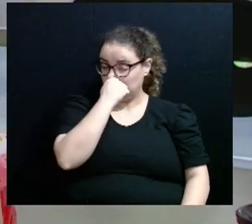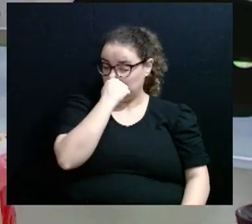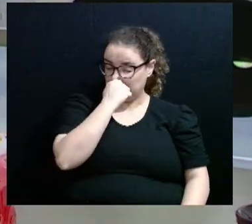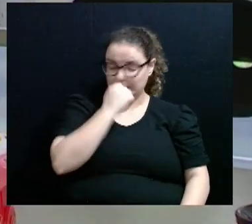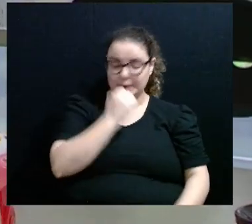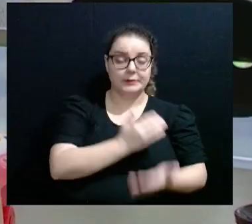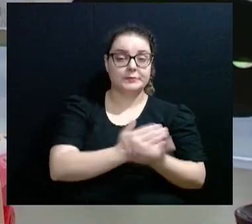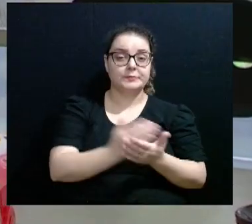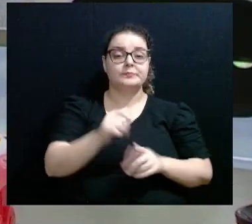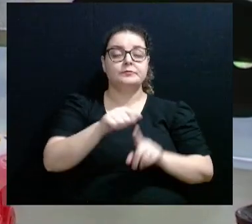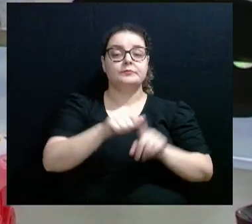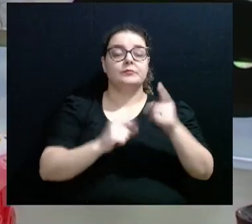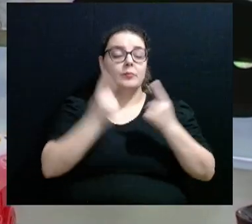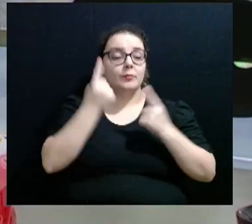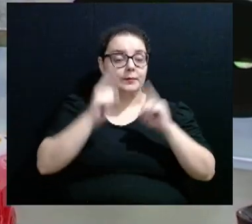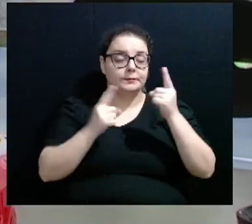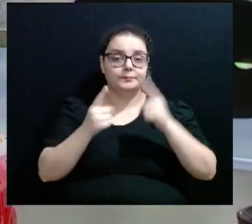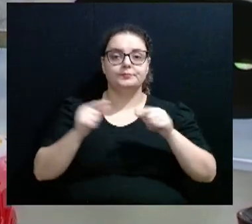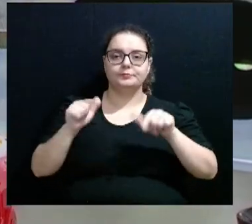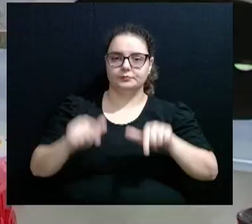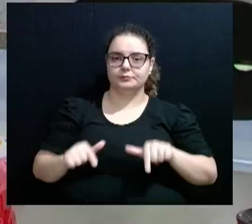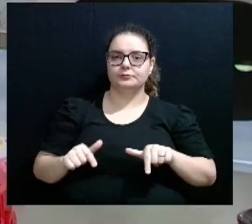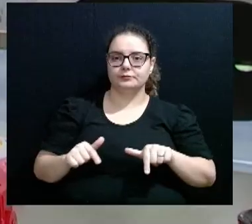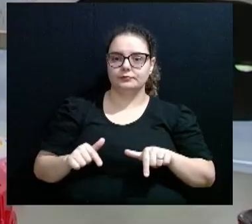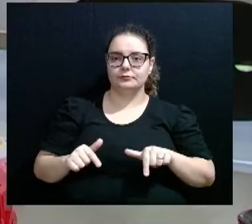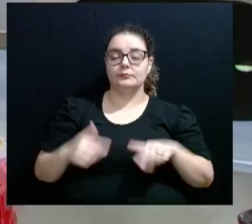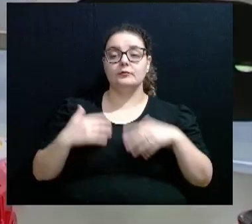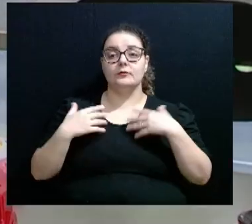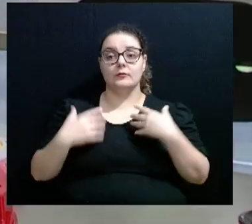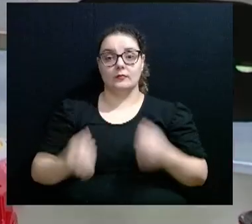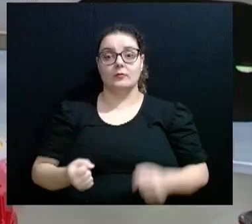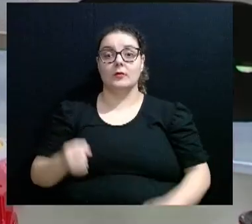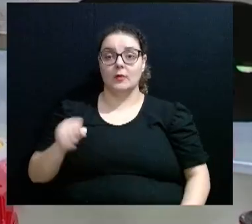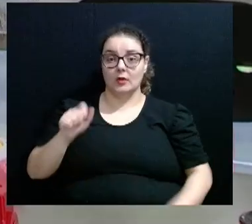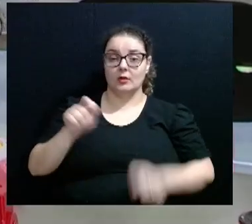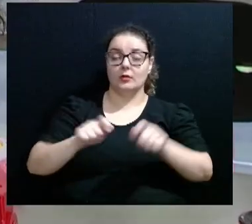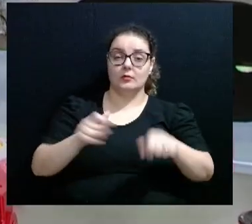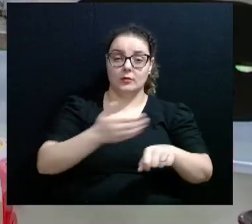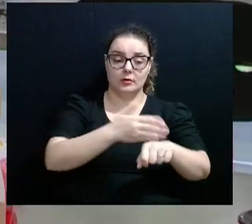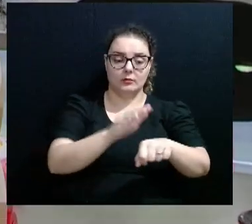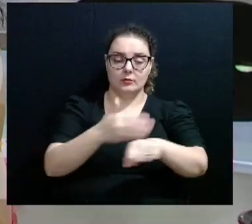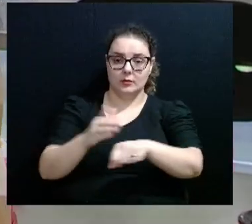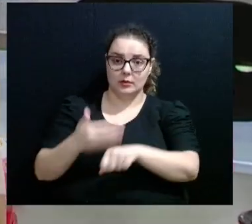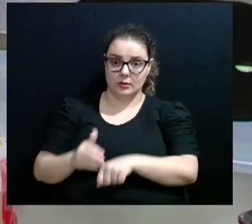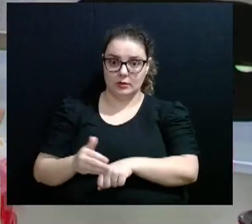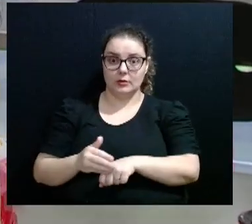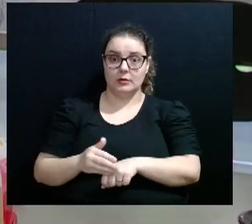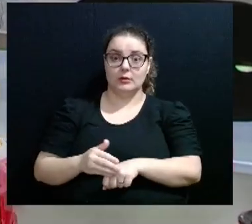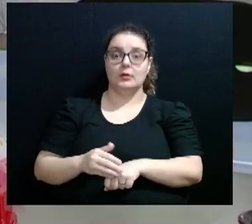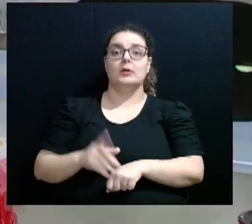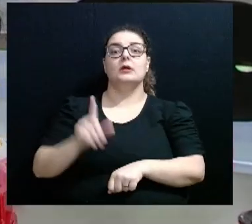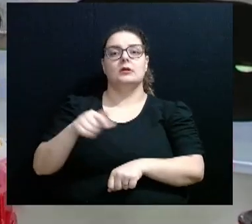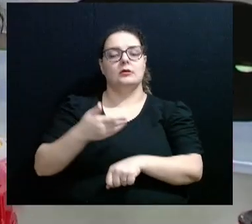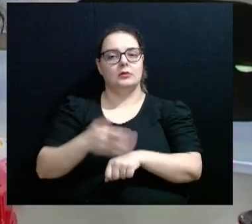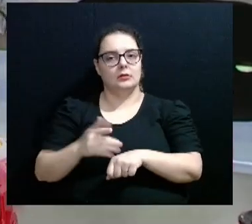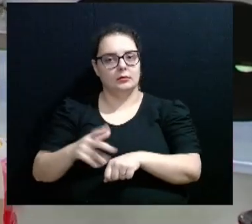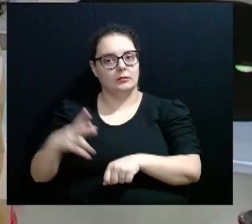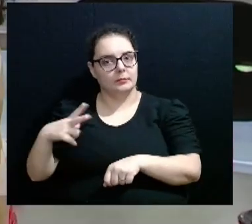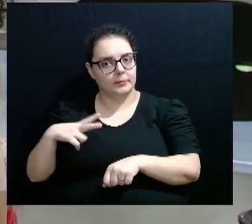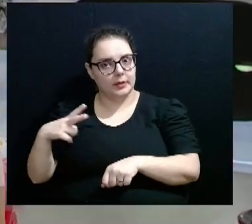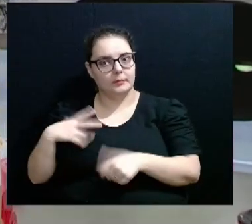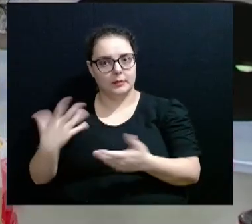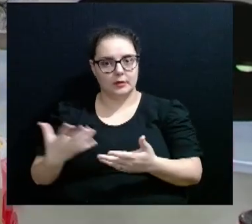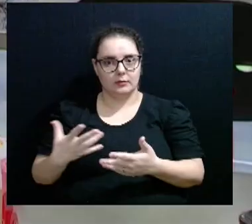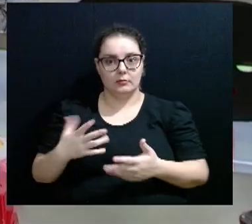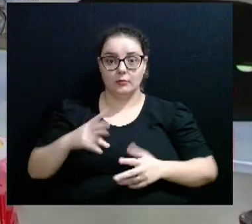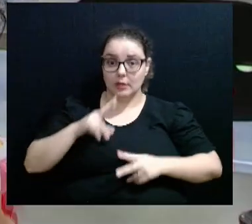espaço. E a gente recebe 8 pessoas por treinamento. Então é um treinamento bem individualizado, que é para ser um treinamento bastante prático,